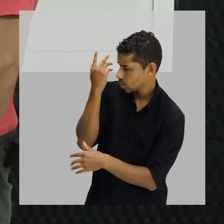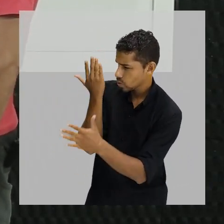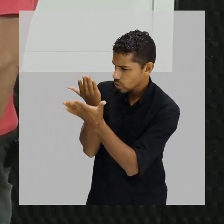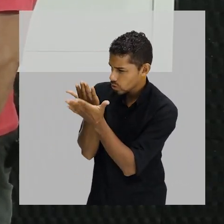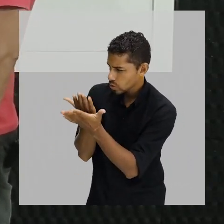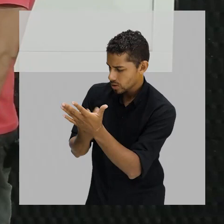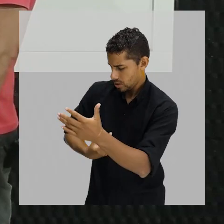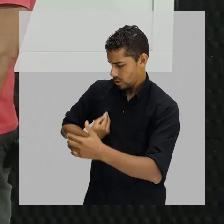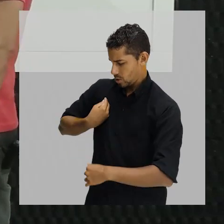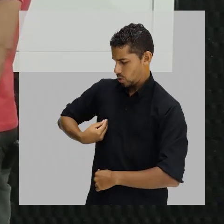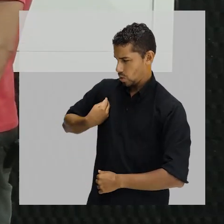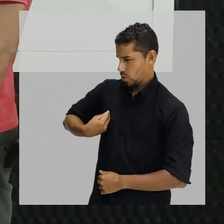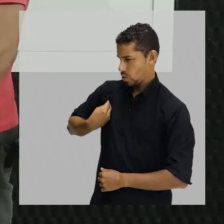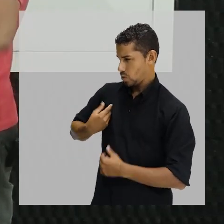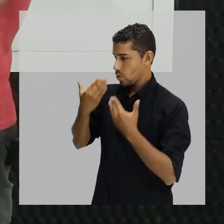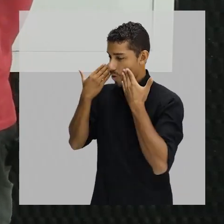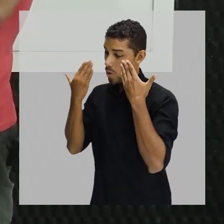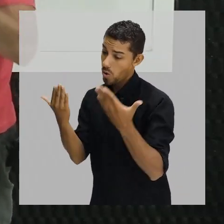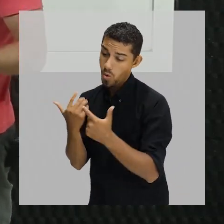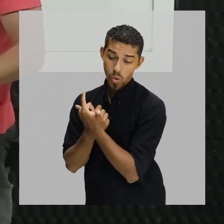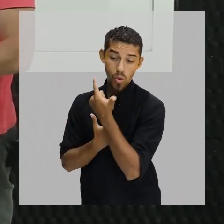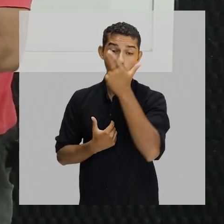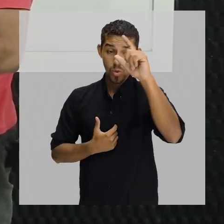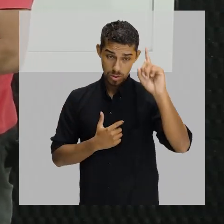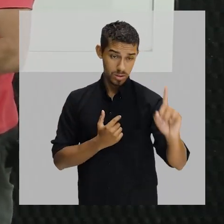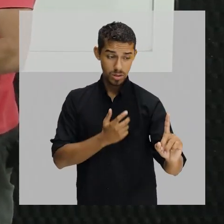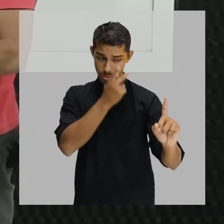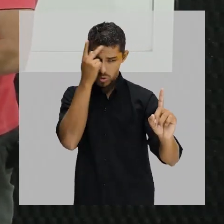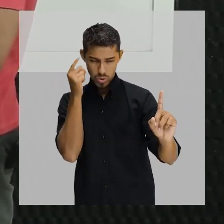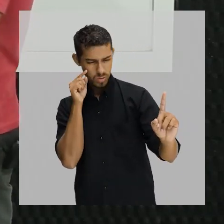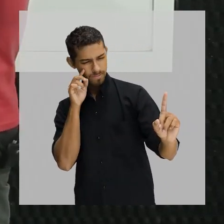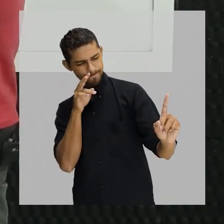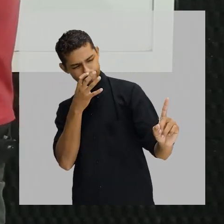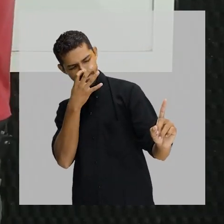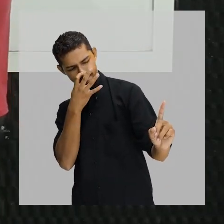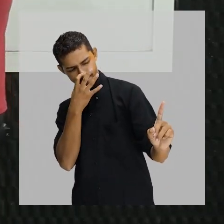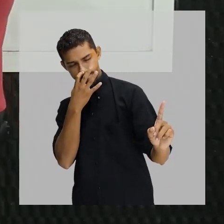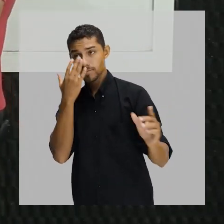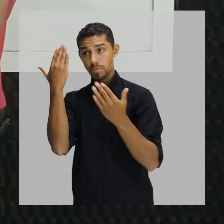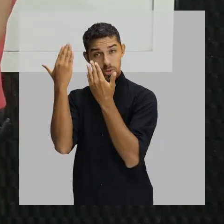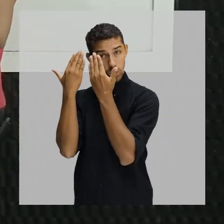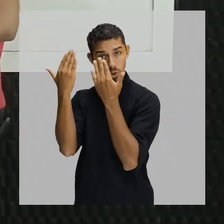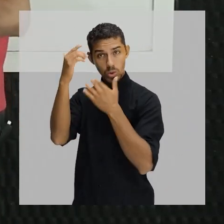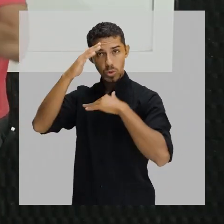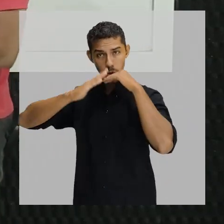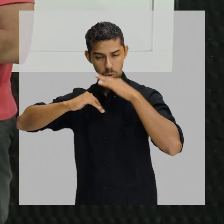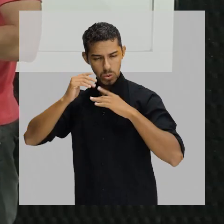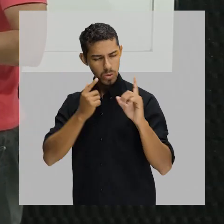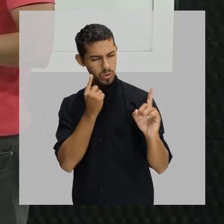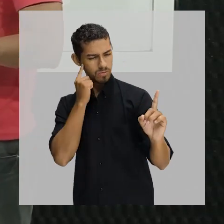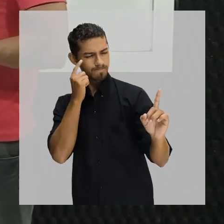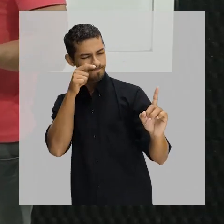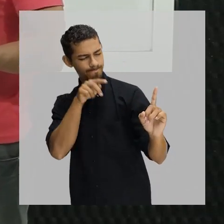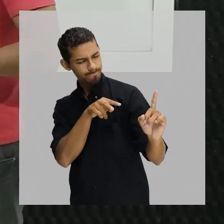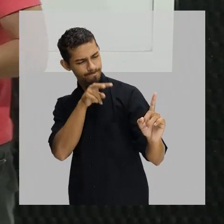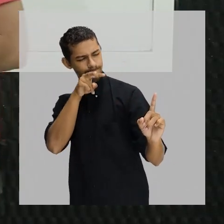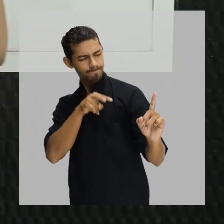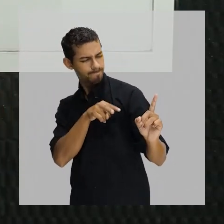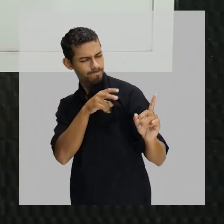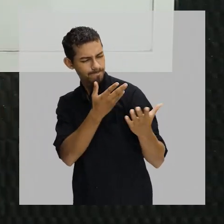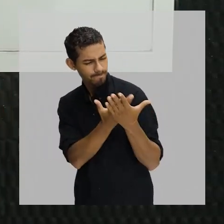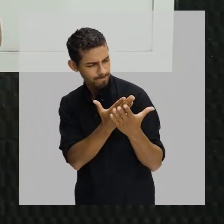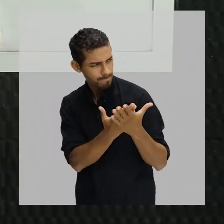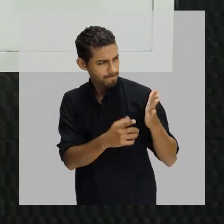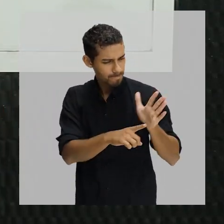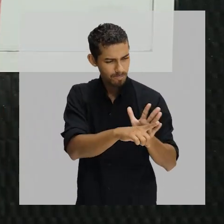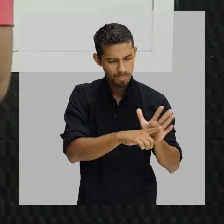determinada realidade, um objeto ou outra pessoa até, ele precisa, claro, estar motivado, ele